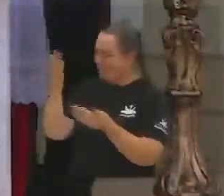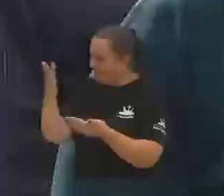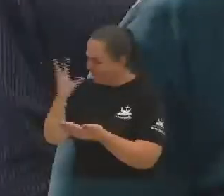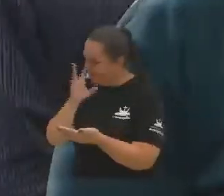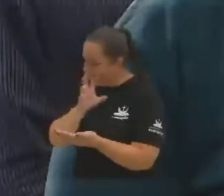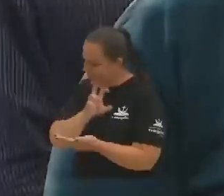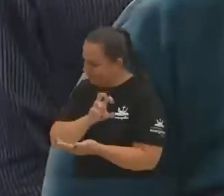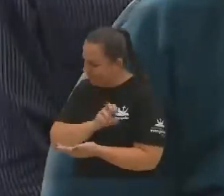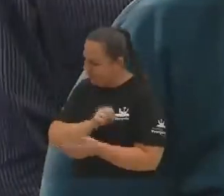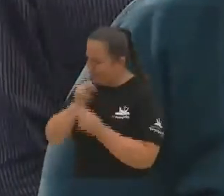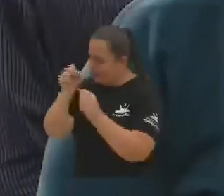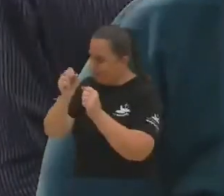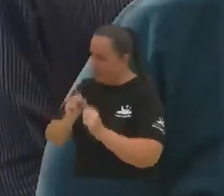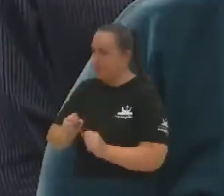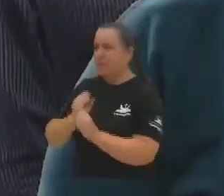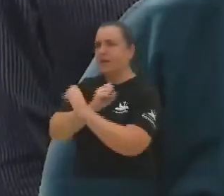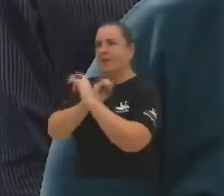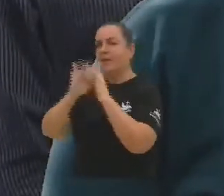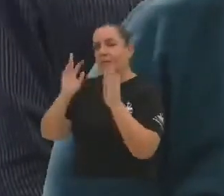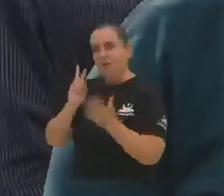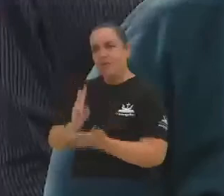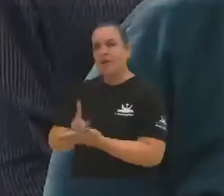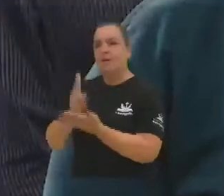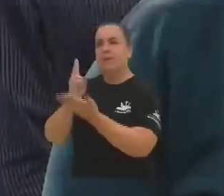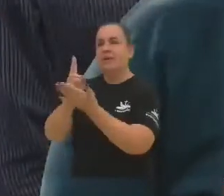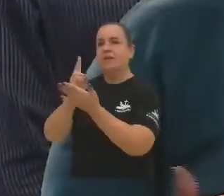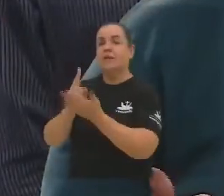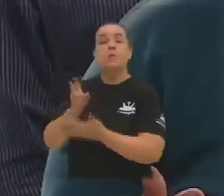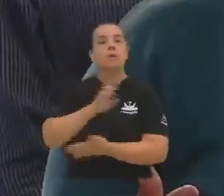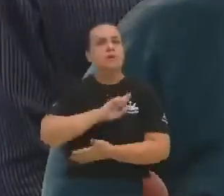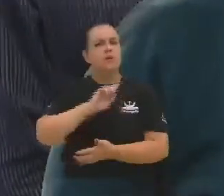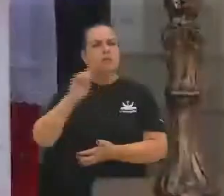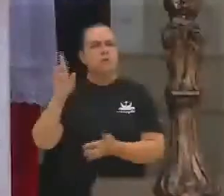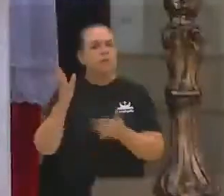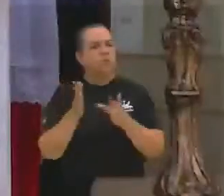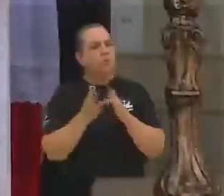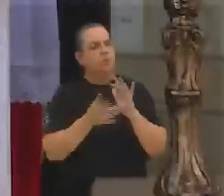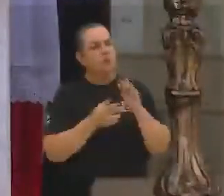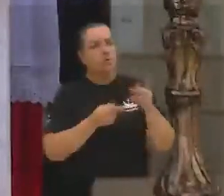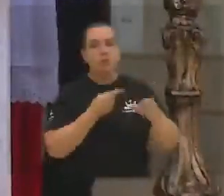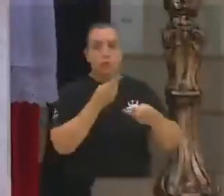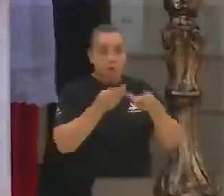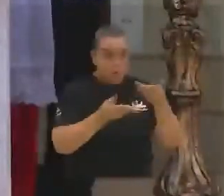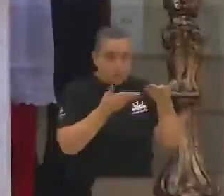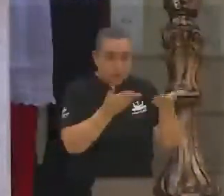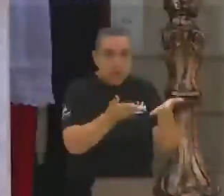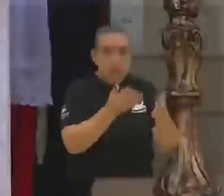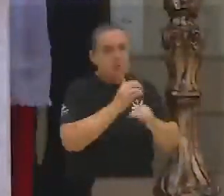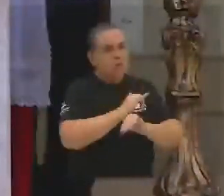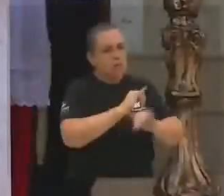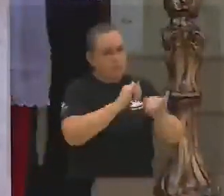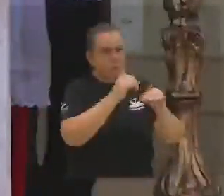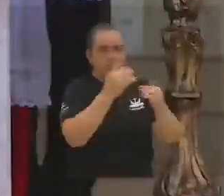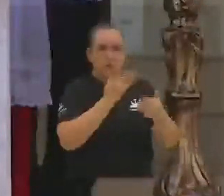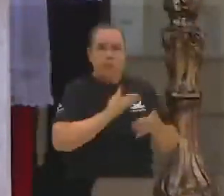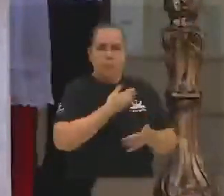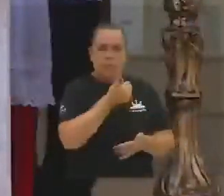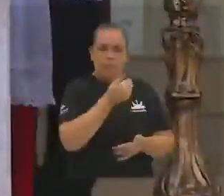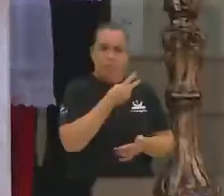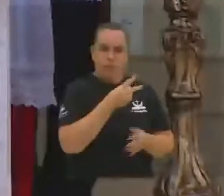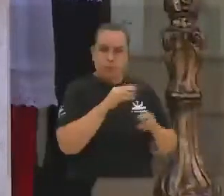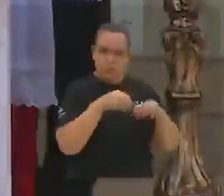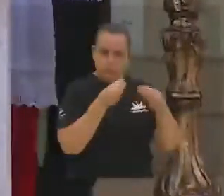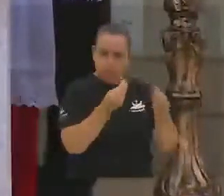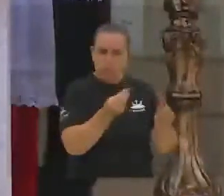Salvador. Vosso é o reino, o poder e a glória para sempre. Senhor Jesus Cristo, dissestes aos vossos